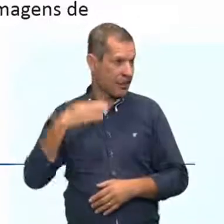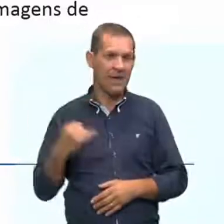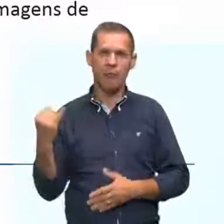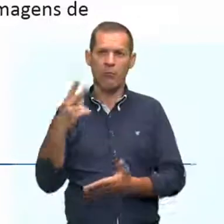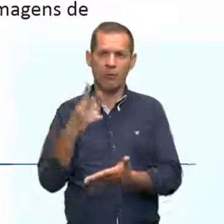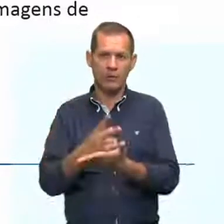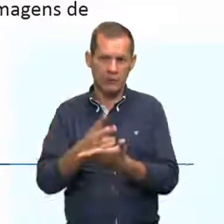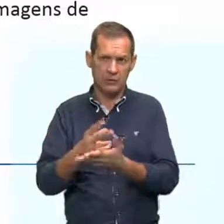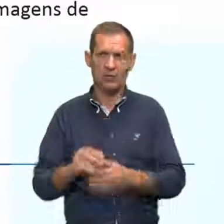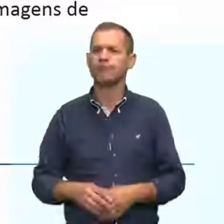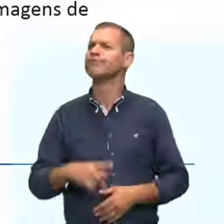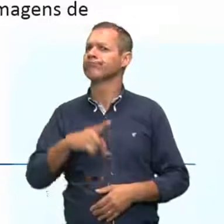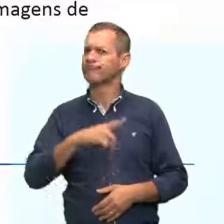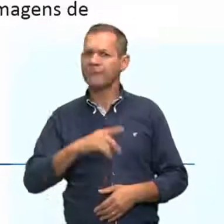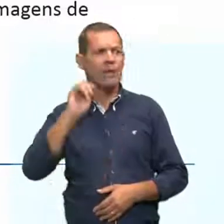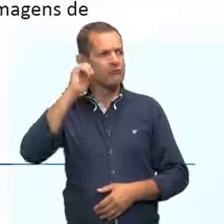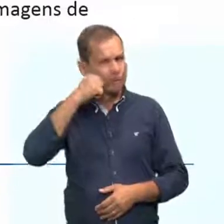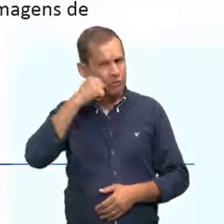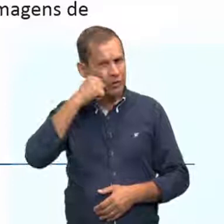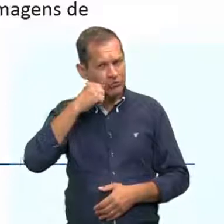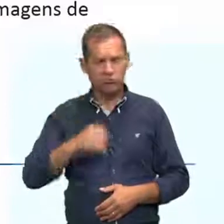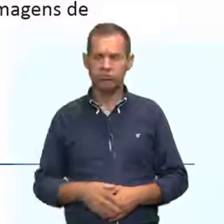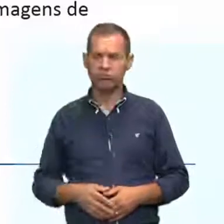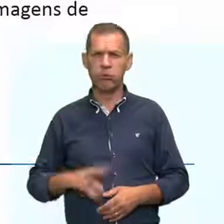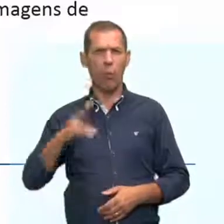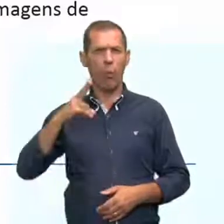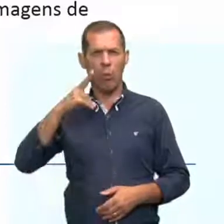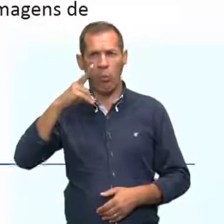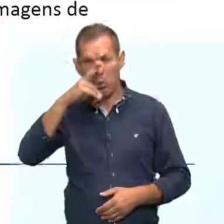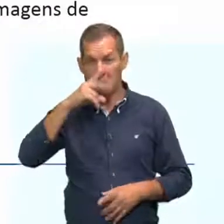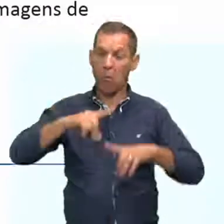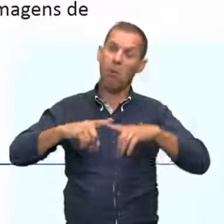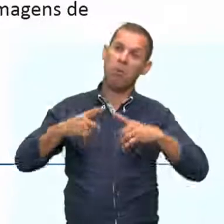muito importante, exige um sigilo muito grande.